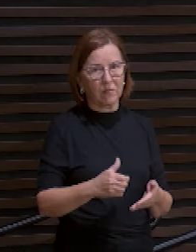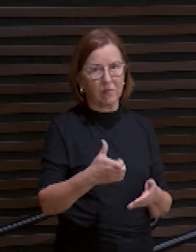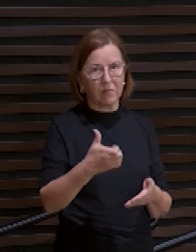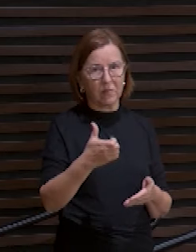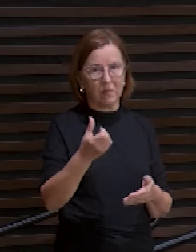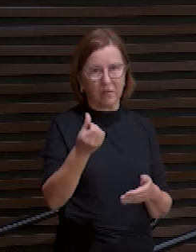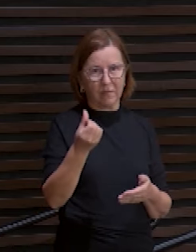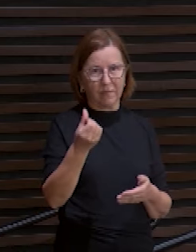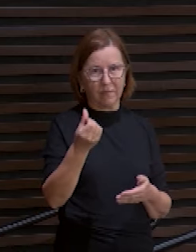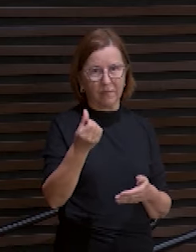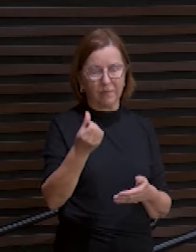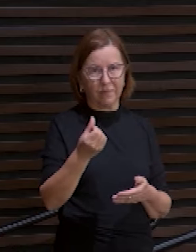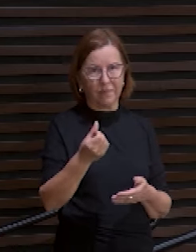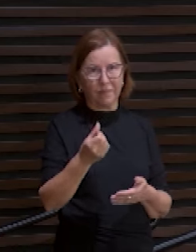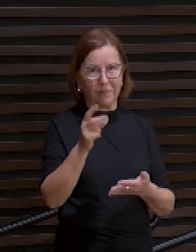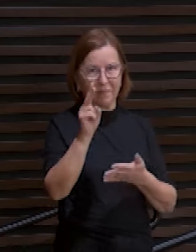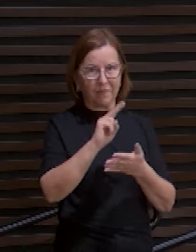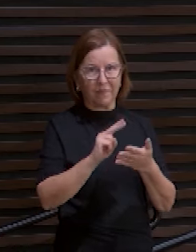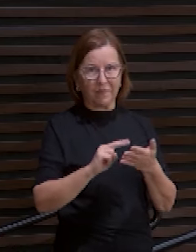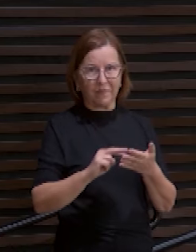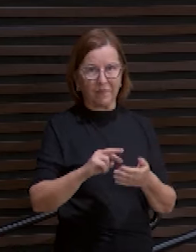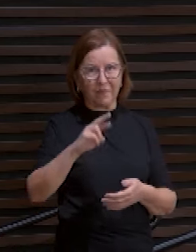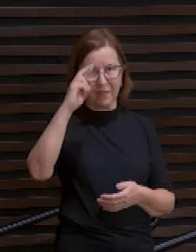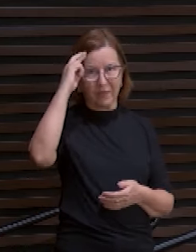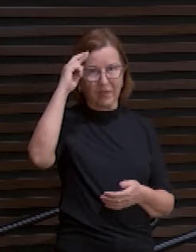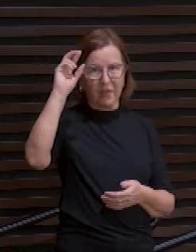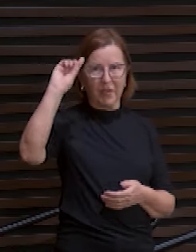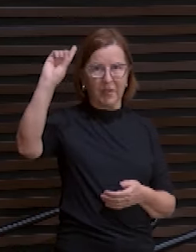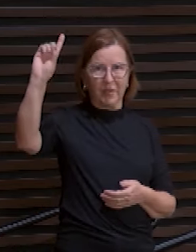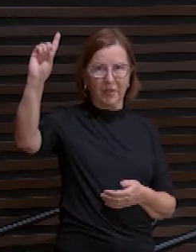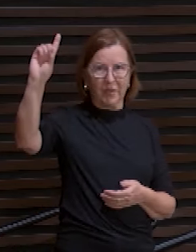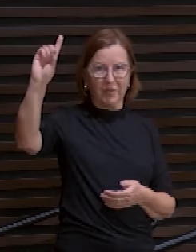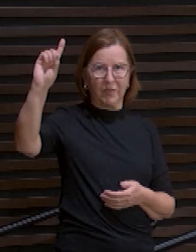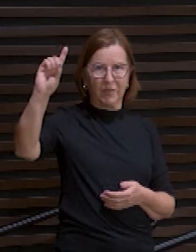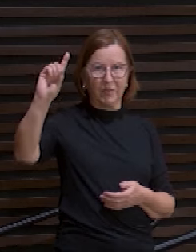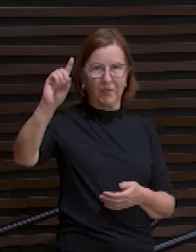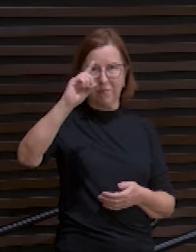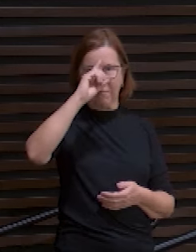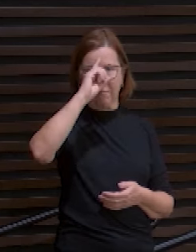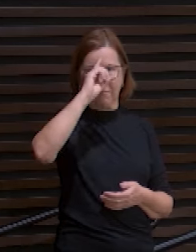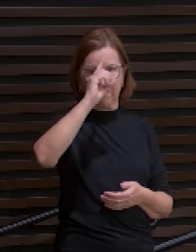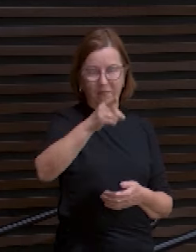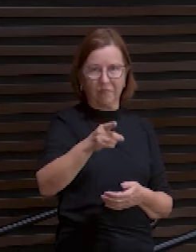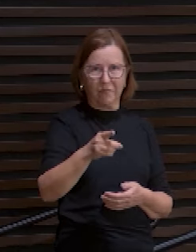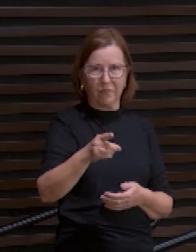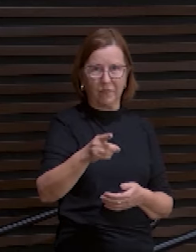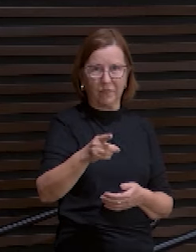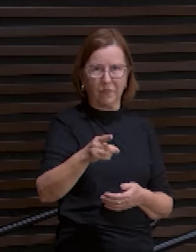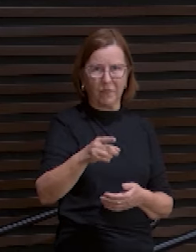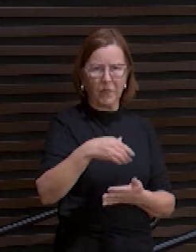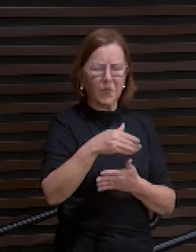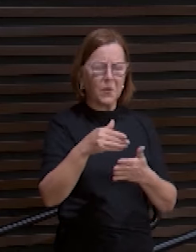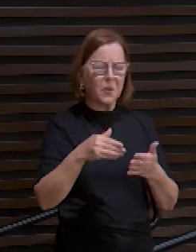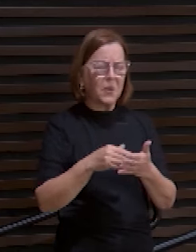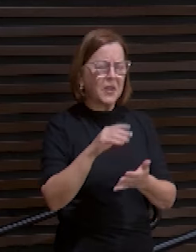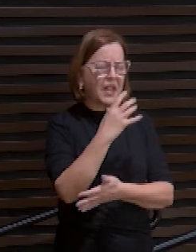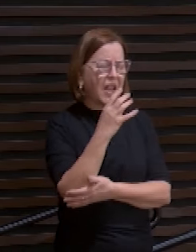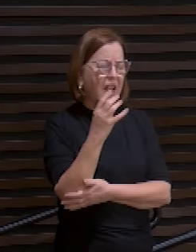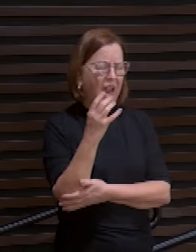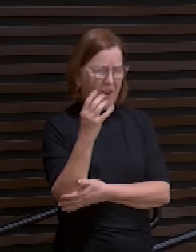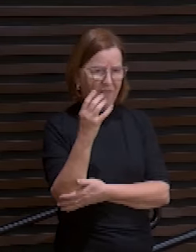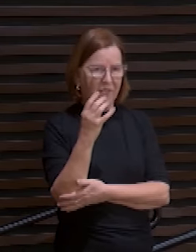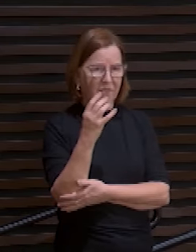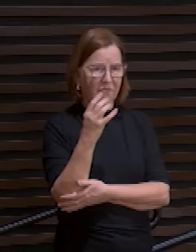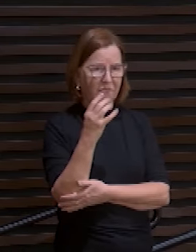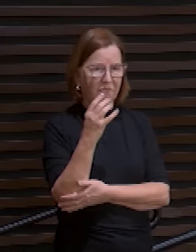16 Vamos ler e o Senhor Deus lhe deu esta ordem de toda a árvore do Jardim